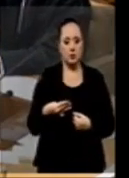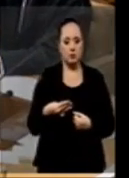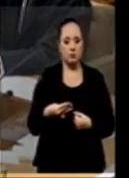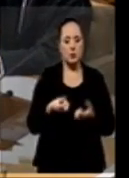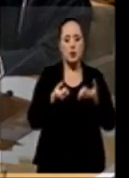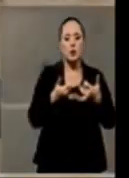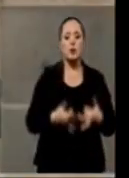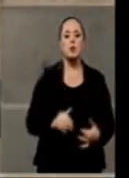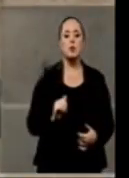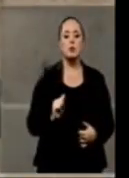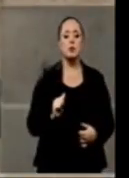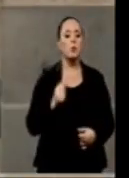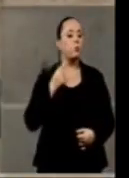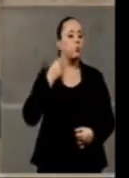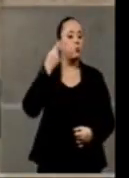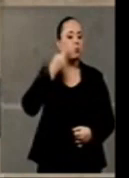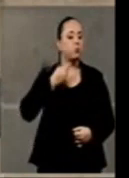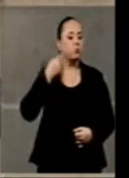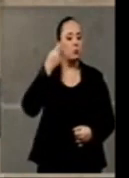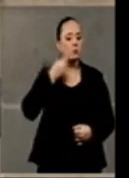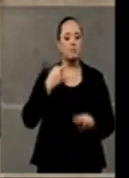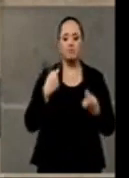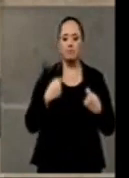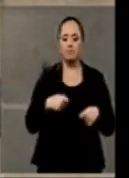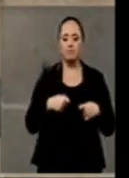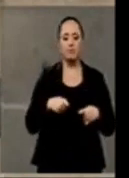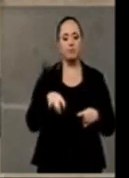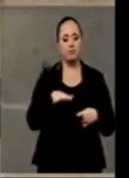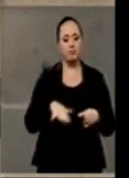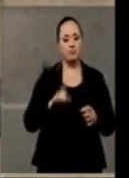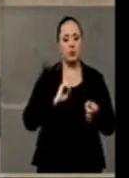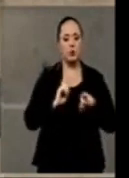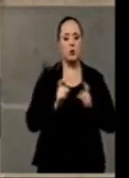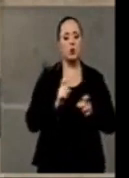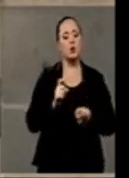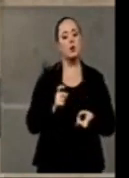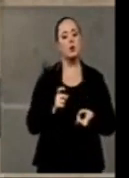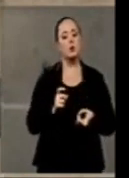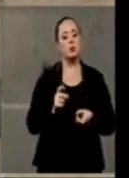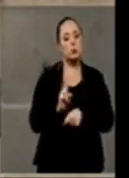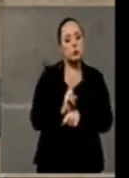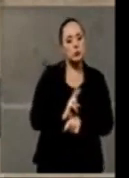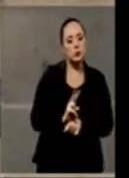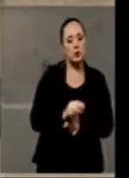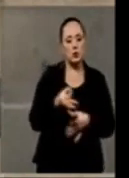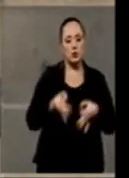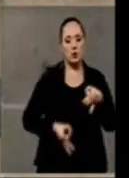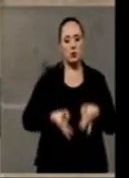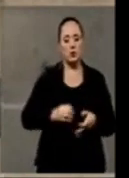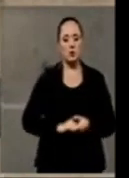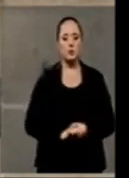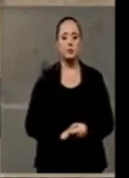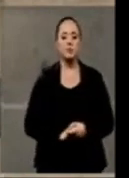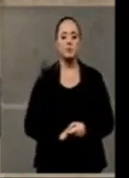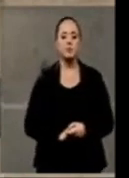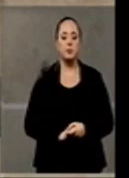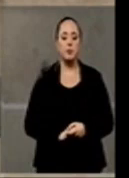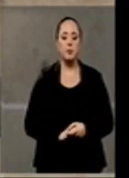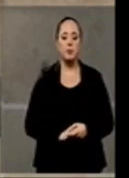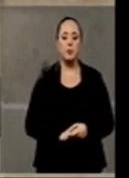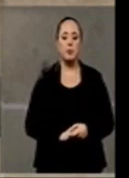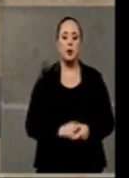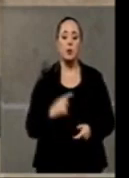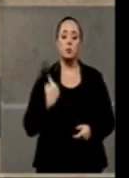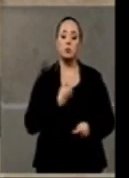declarou o advogado como indispensável à administração da justiça nosso estatuto que a lei federal